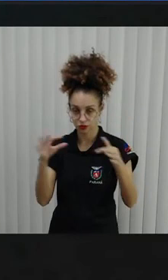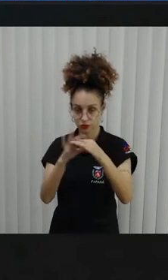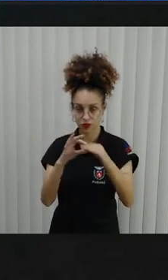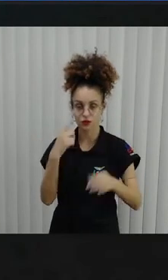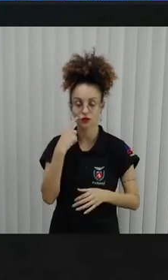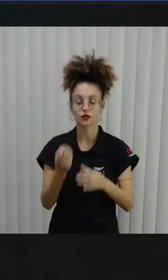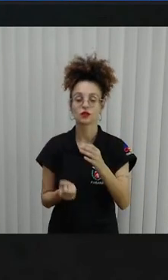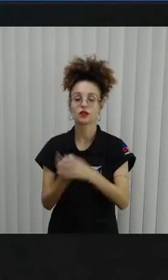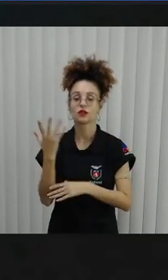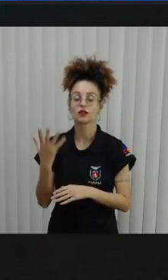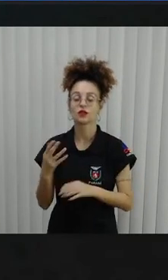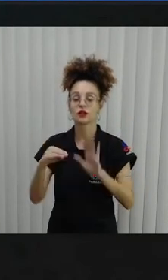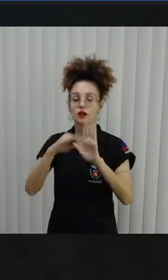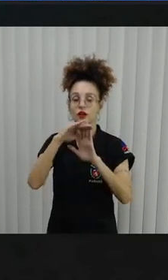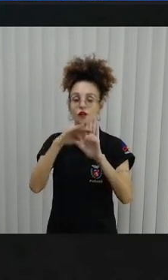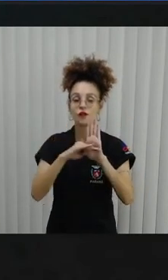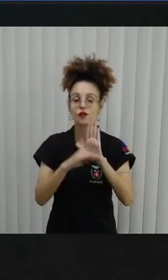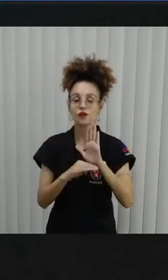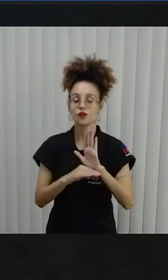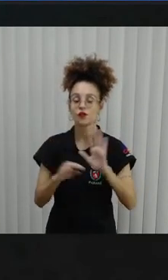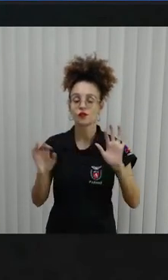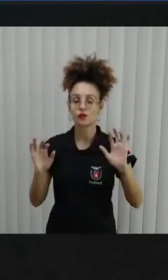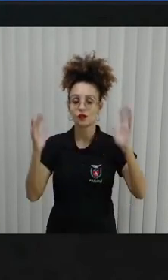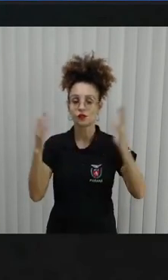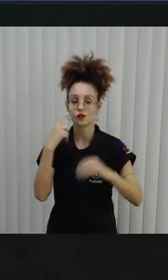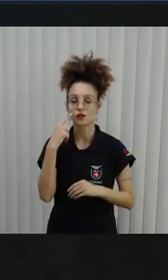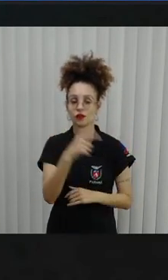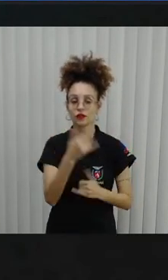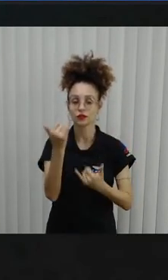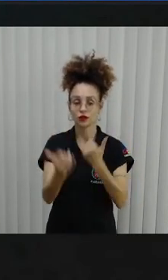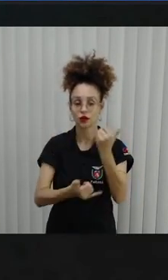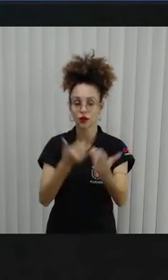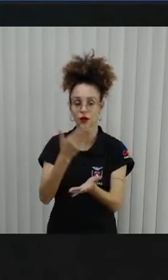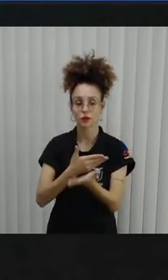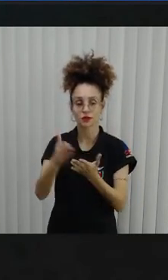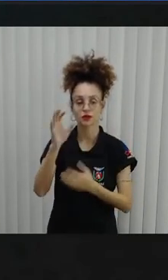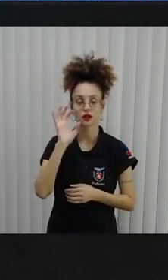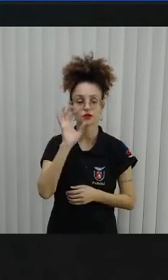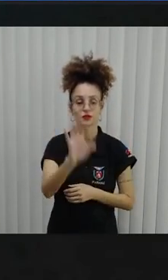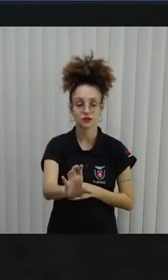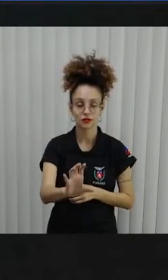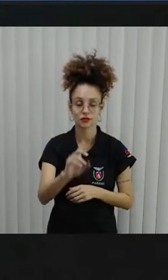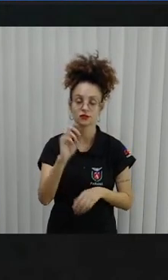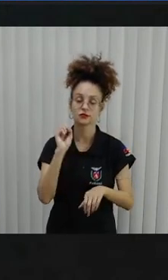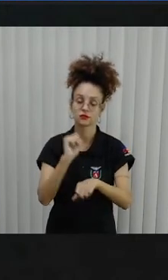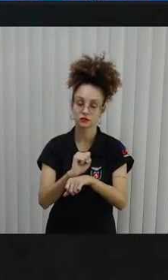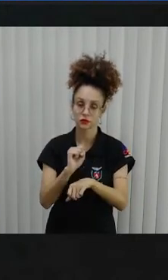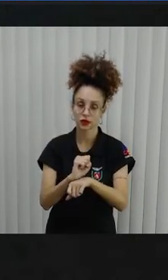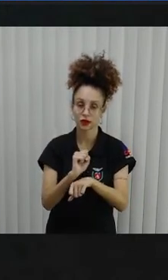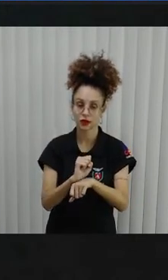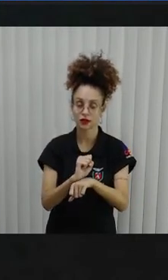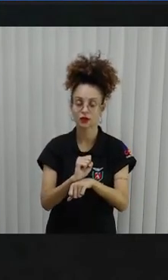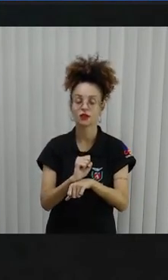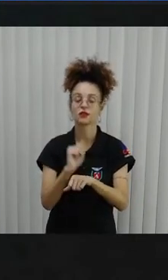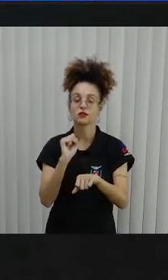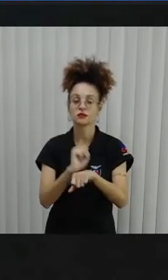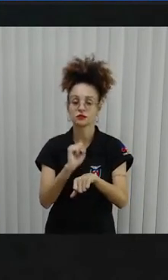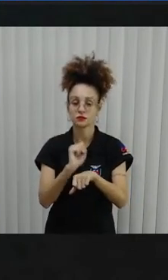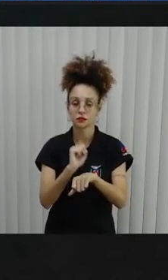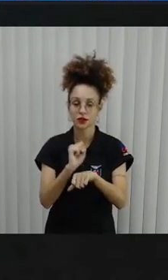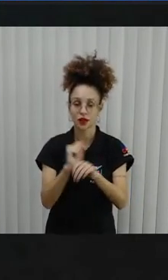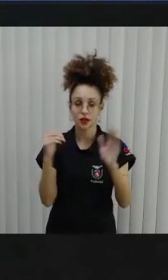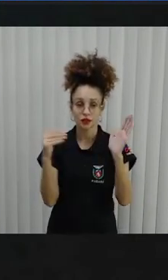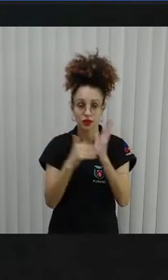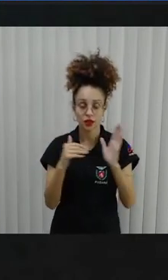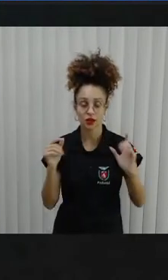controle, em eventos. Sempre que o nosso jogo começar, eu quero que esperar, né? Esperar até...